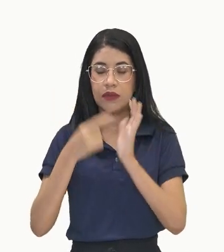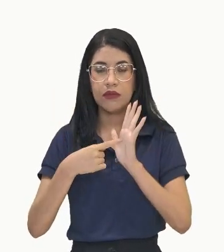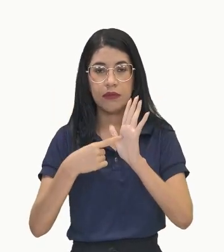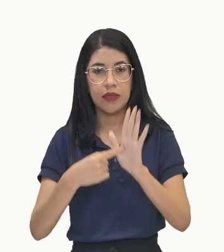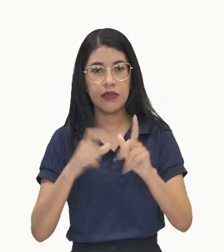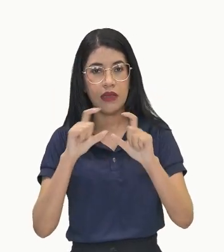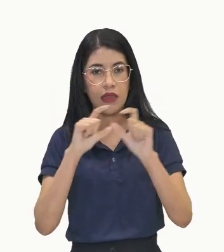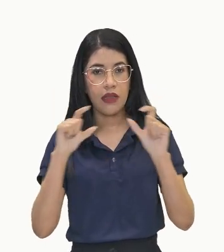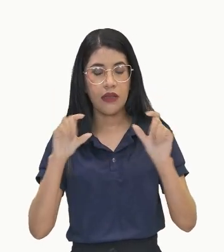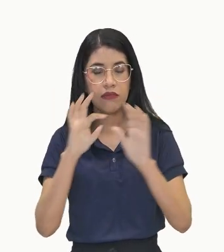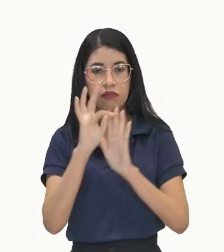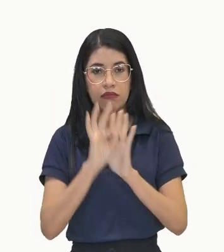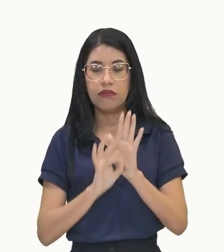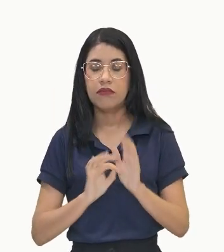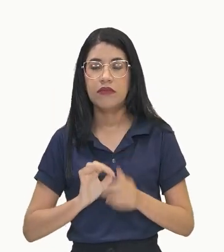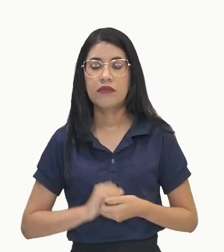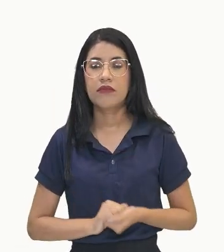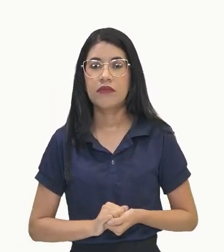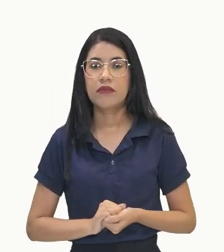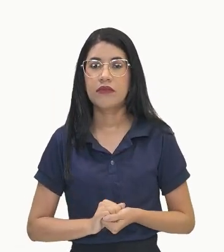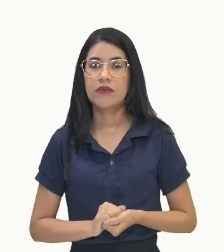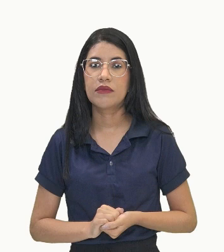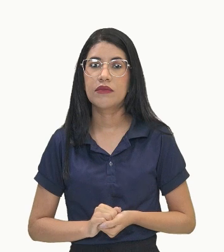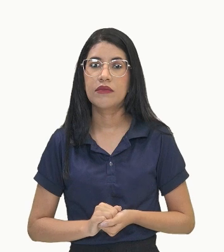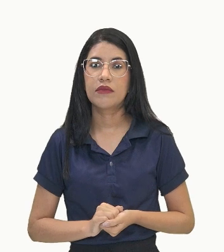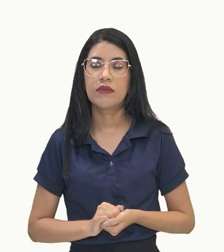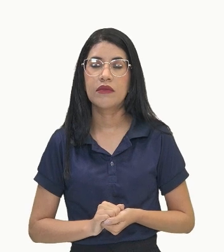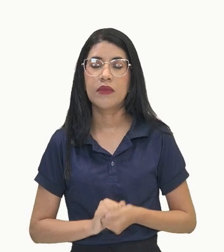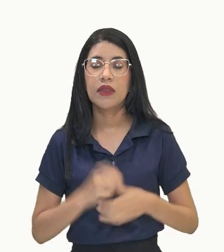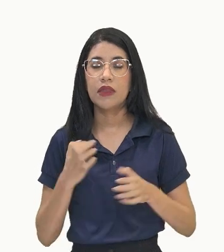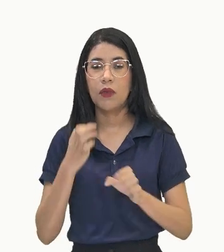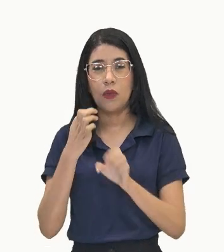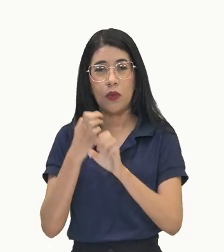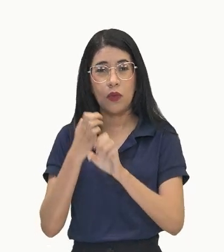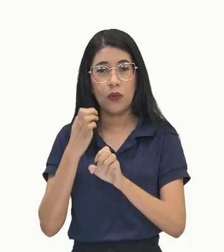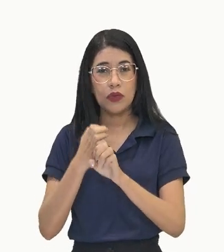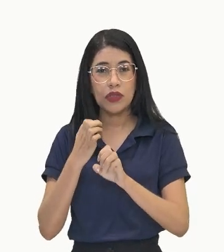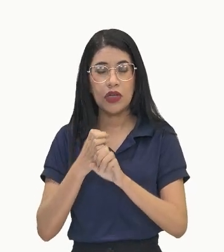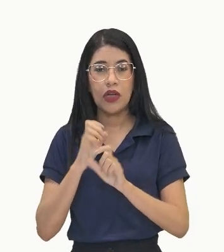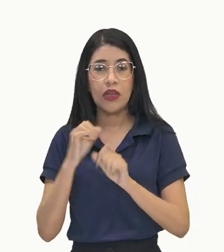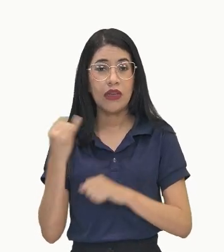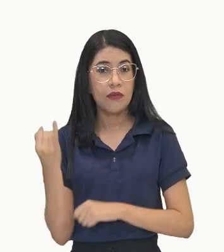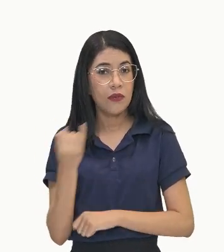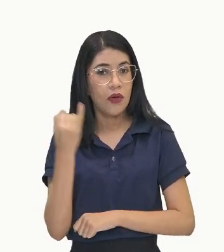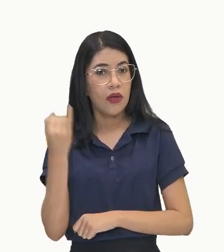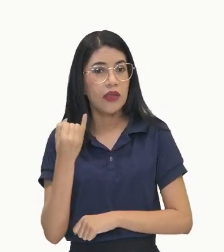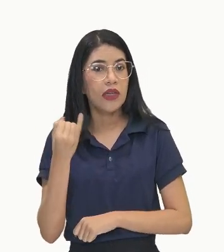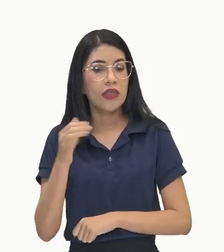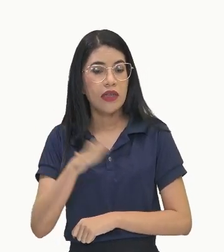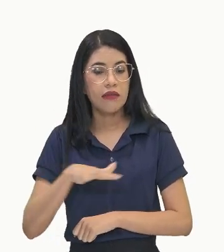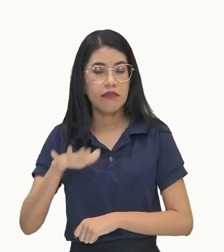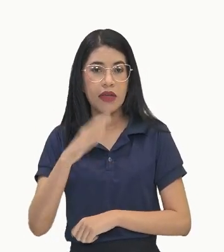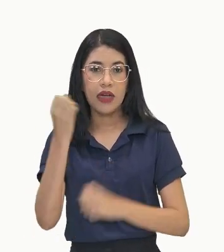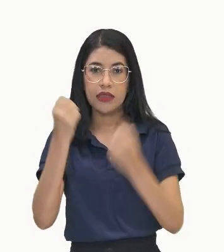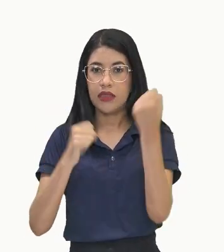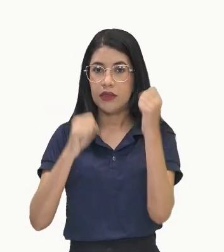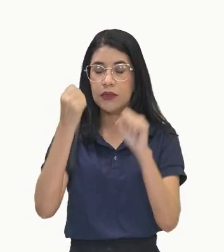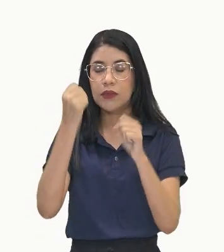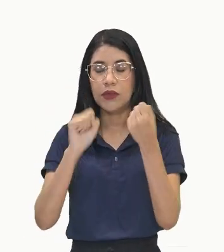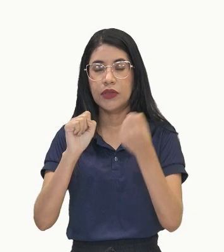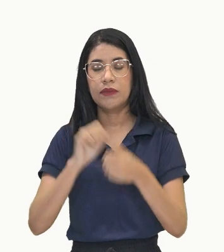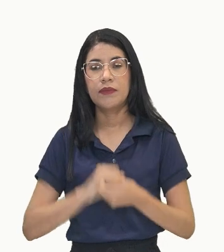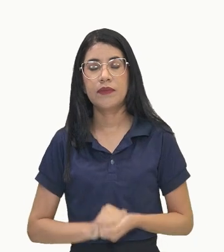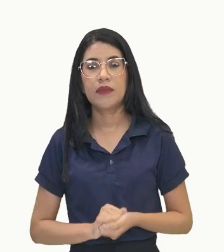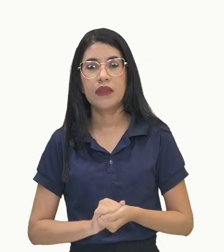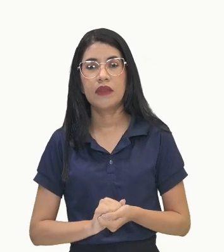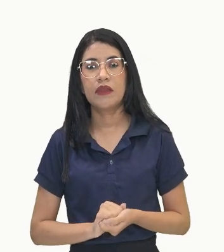tá? Então, note, o engenheiro, ele é essencial para a indústria. Quando você está ali